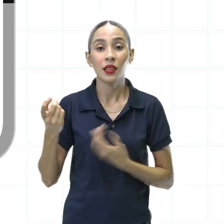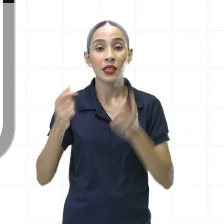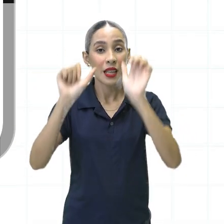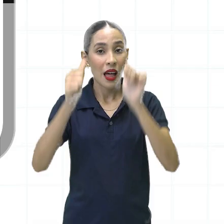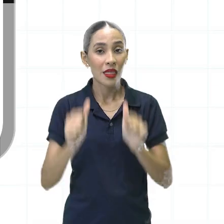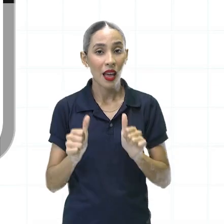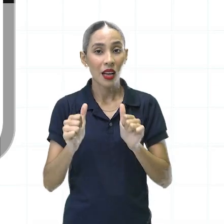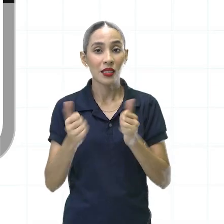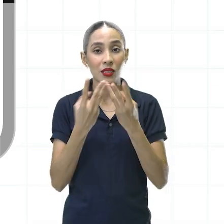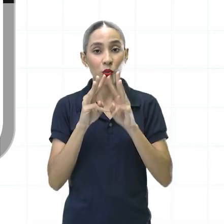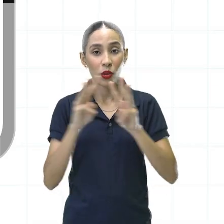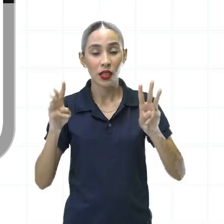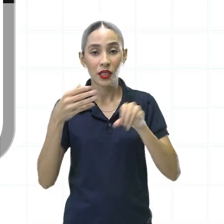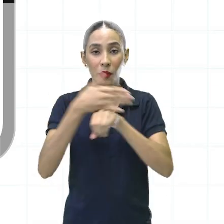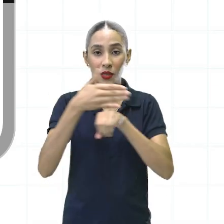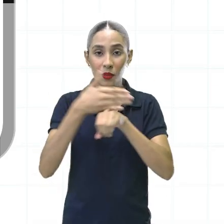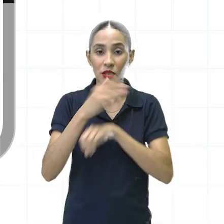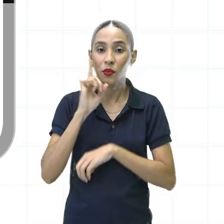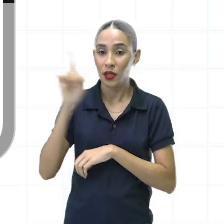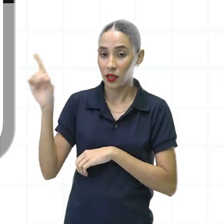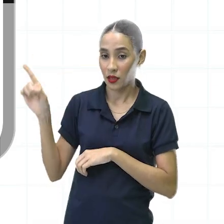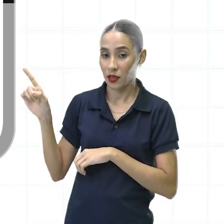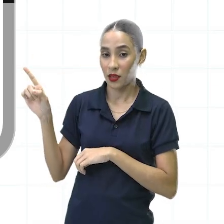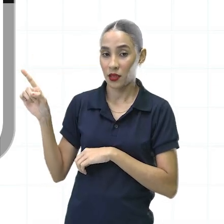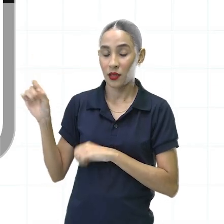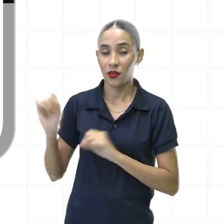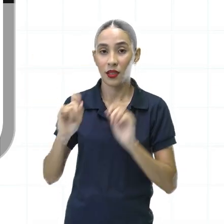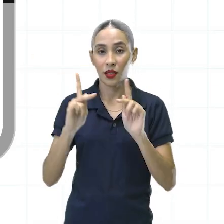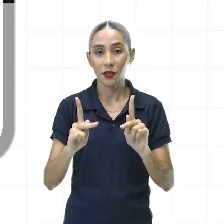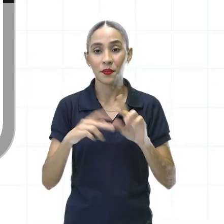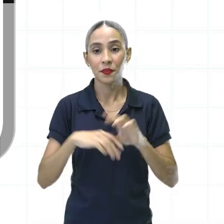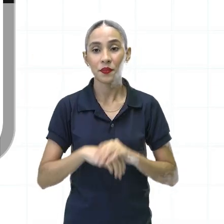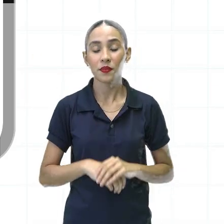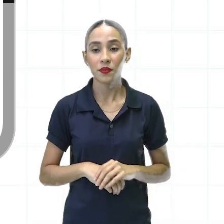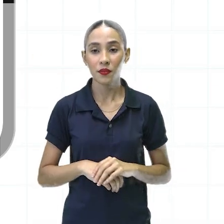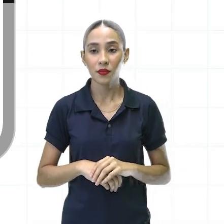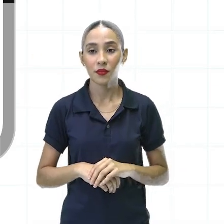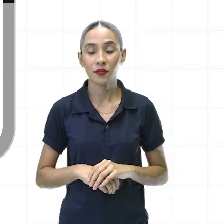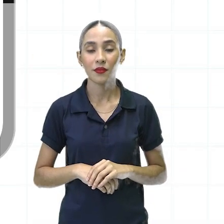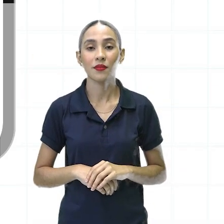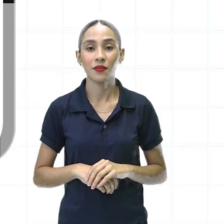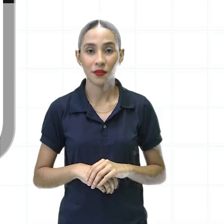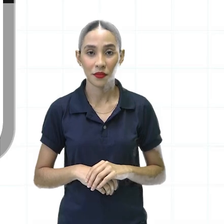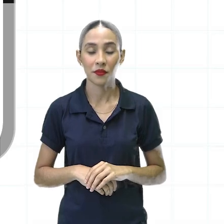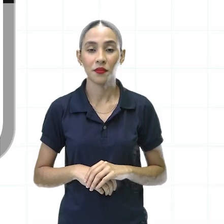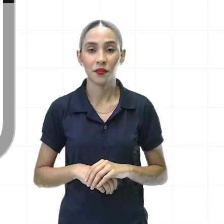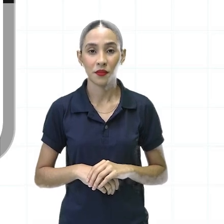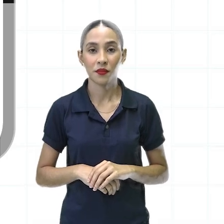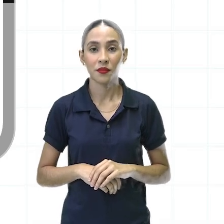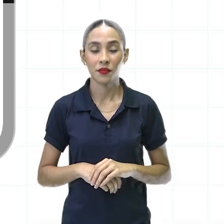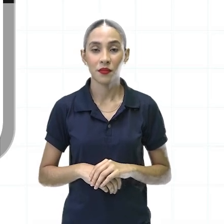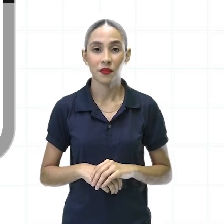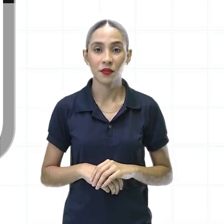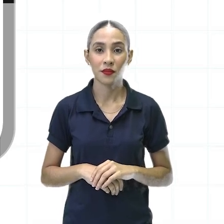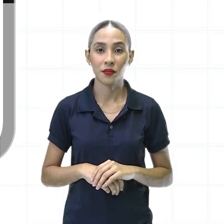nesse nosso link interativo aí, pessoal. Ok? Muito bem.